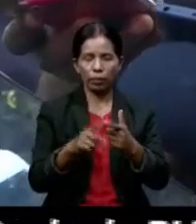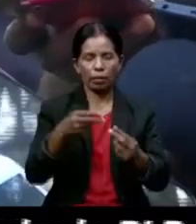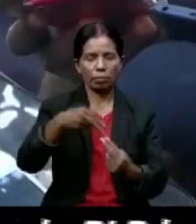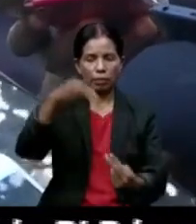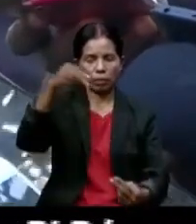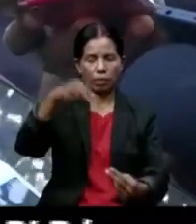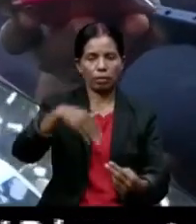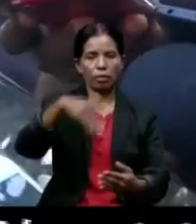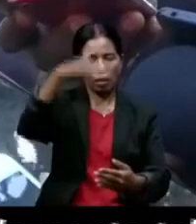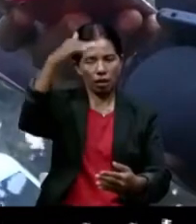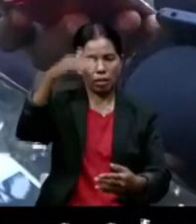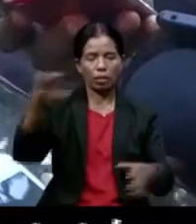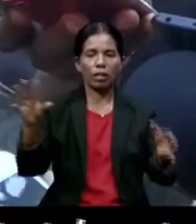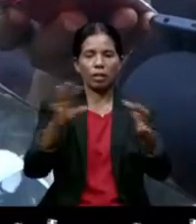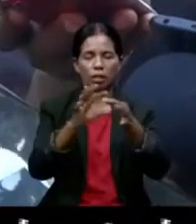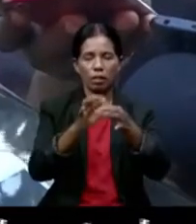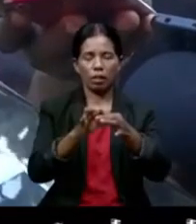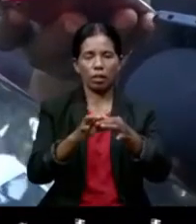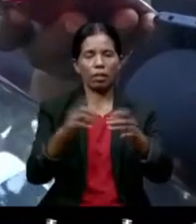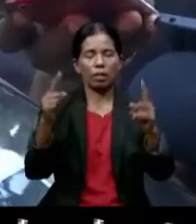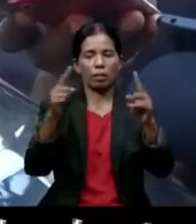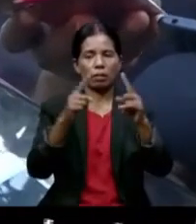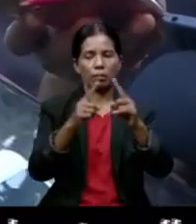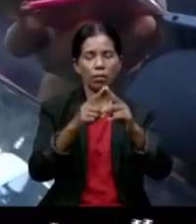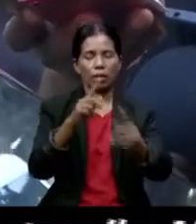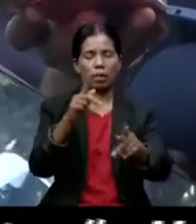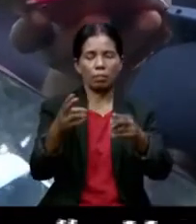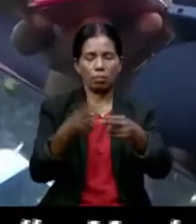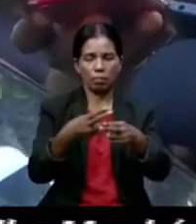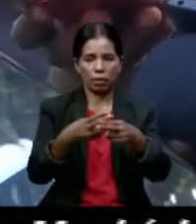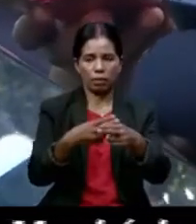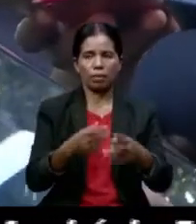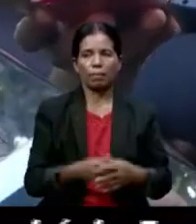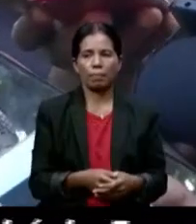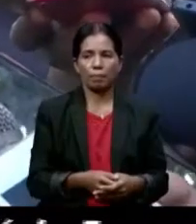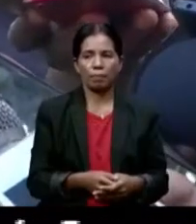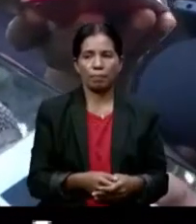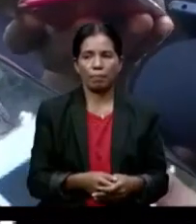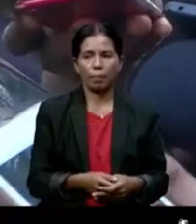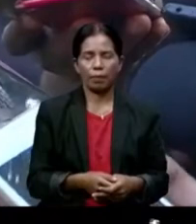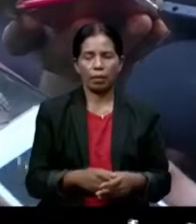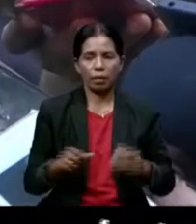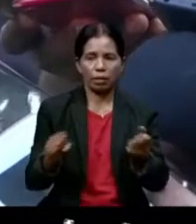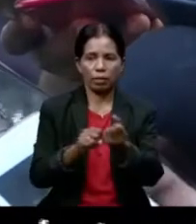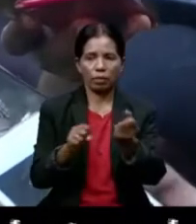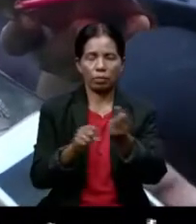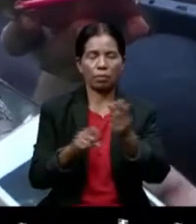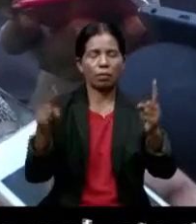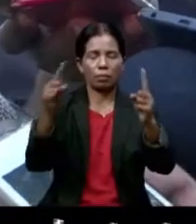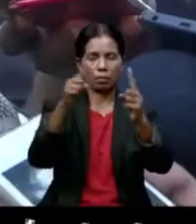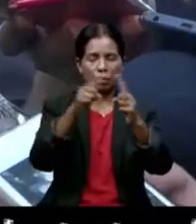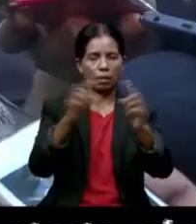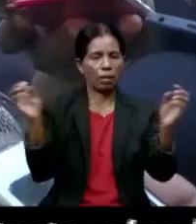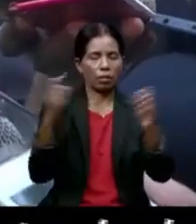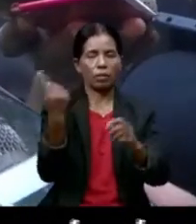malnutrição as, liga liu ba iha rais badak, stunting. Contribuição ba stunting ne la